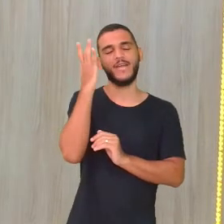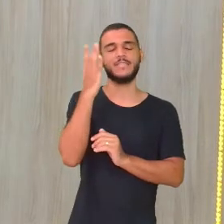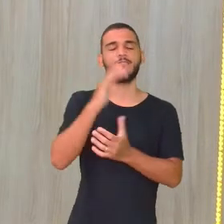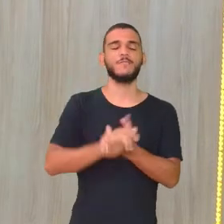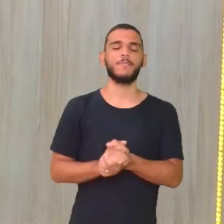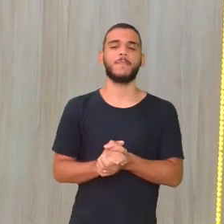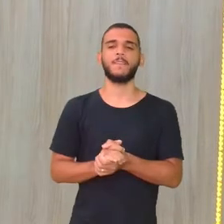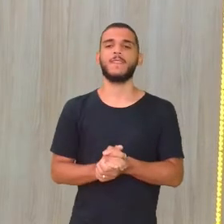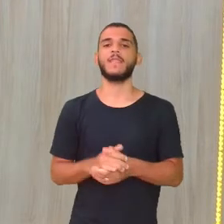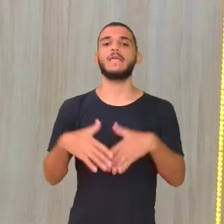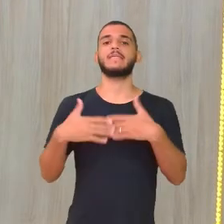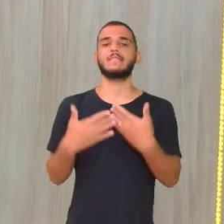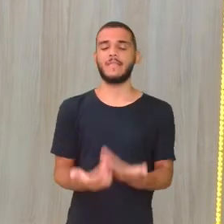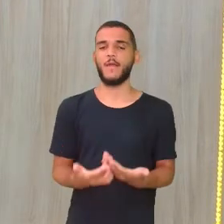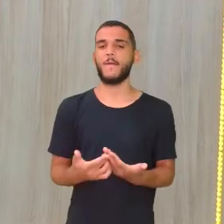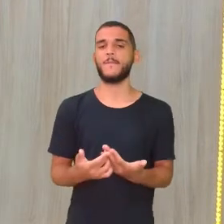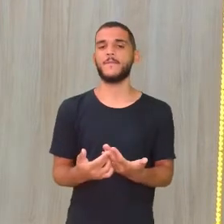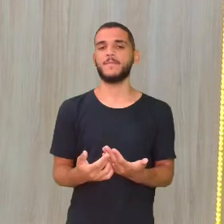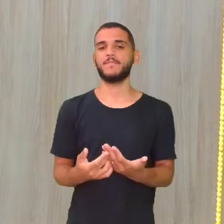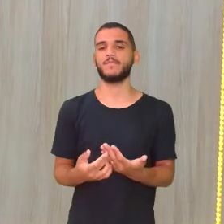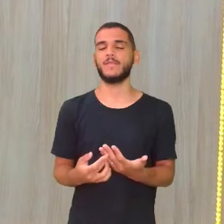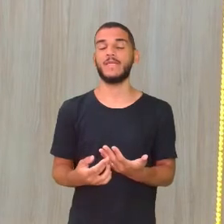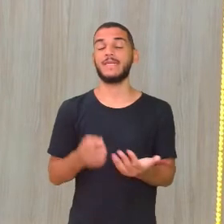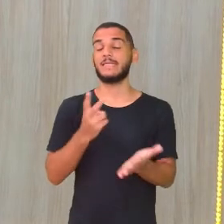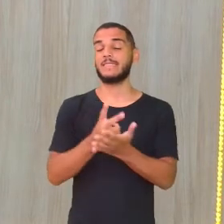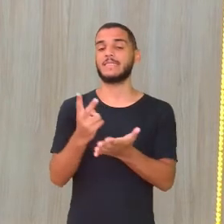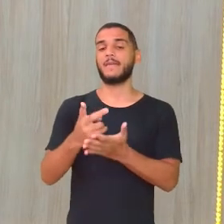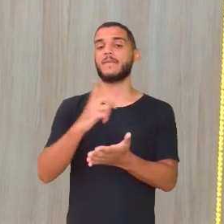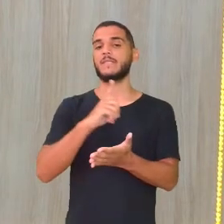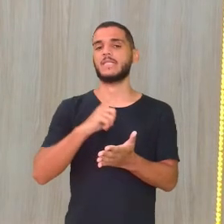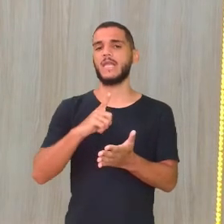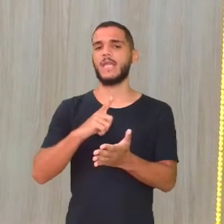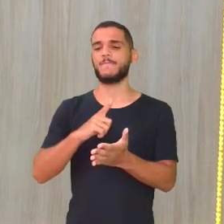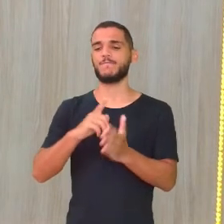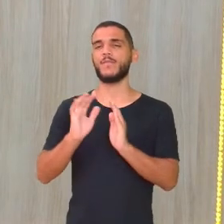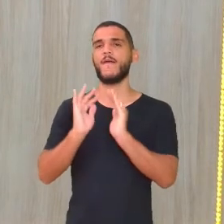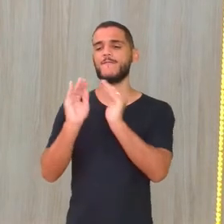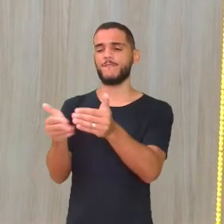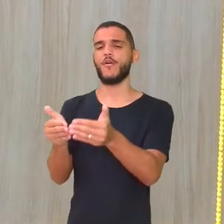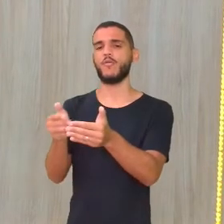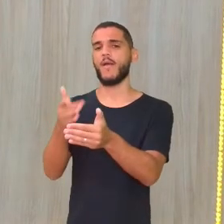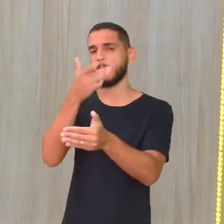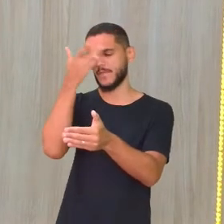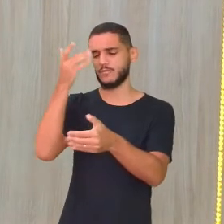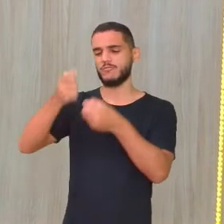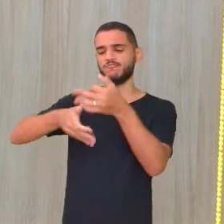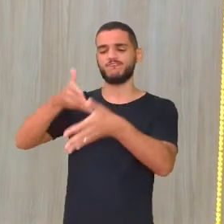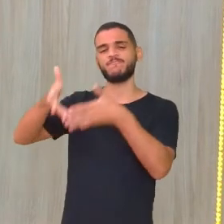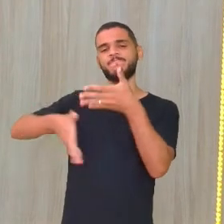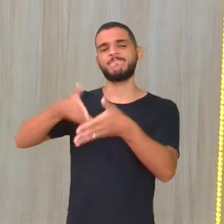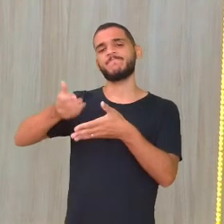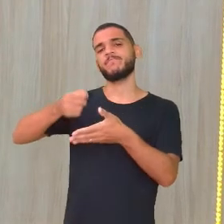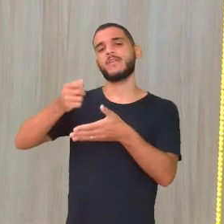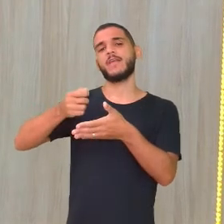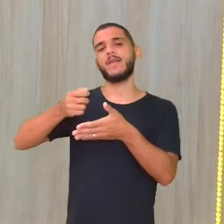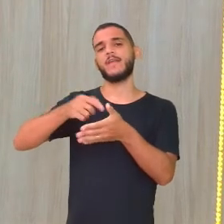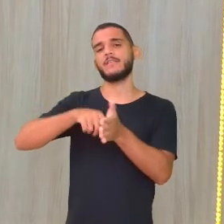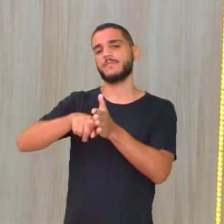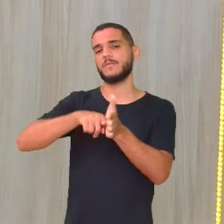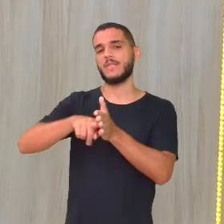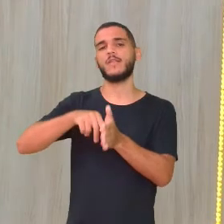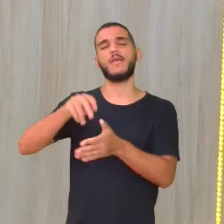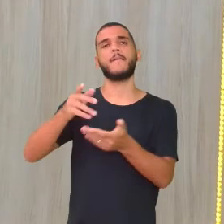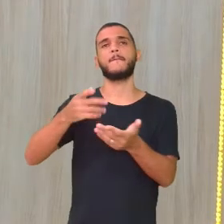autoridade normalmente vai vir com a fala direta do especialista. Então, essa fala direta pode estar marcada pelo uso de